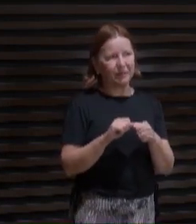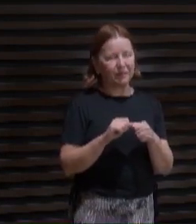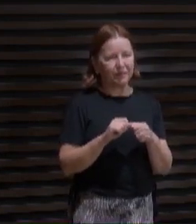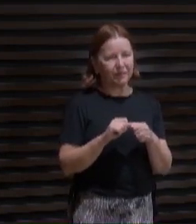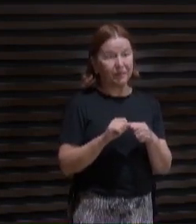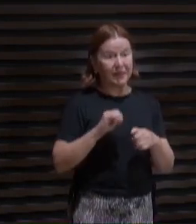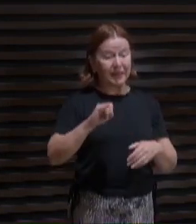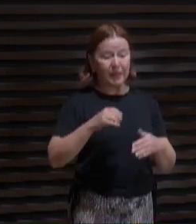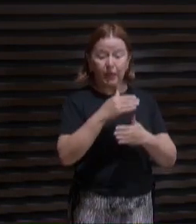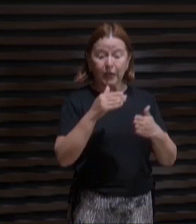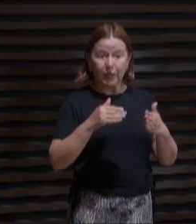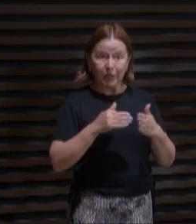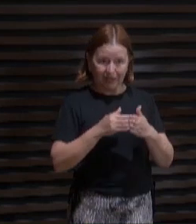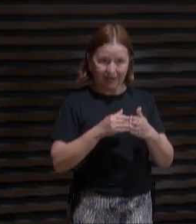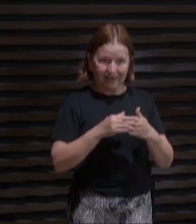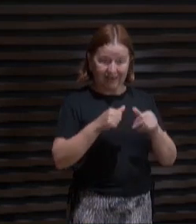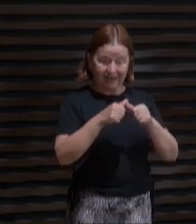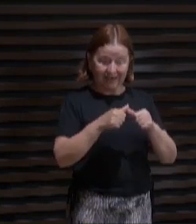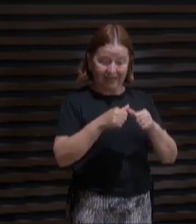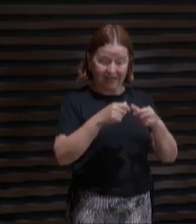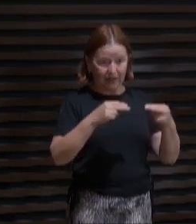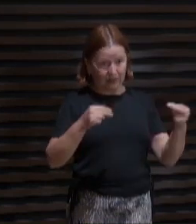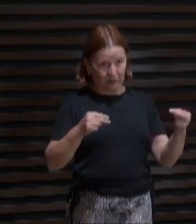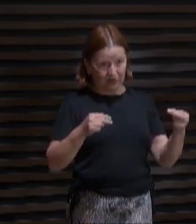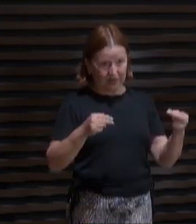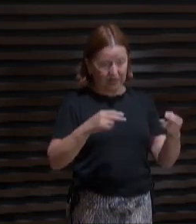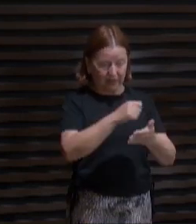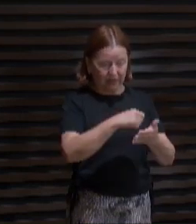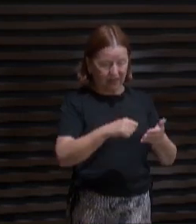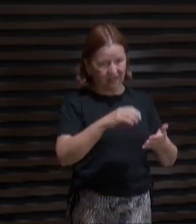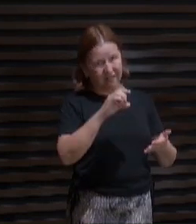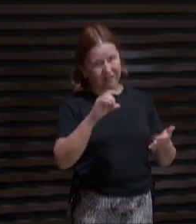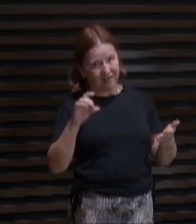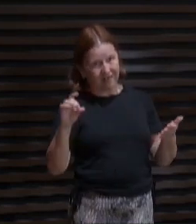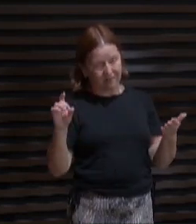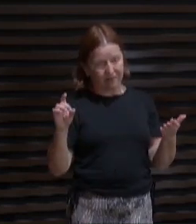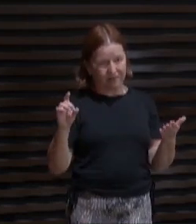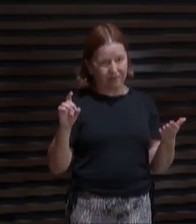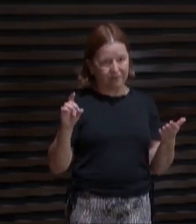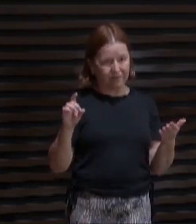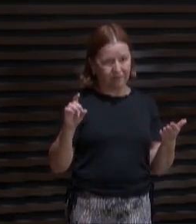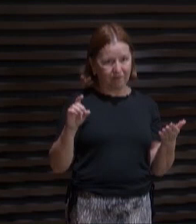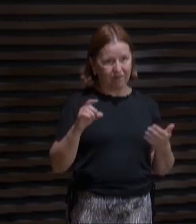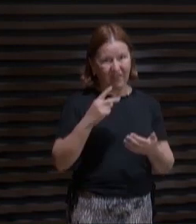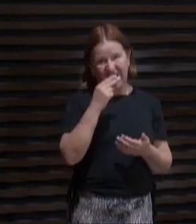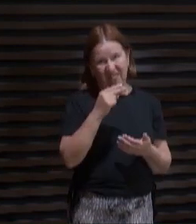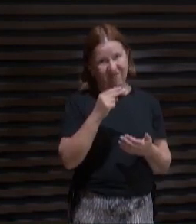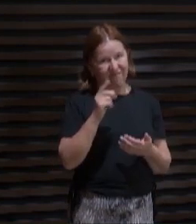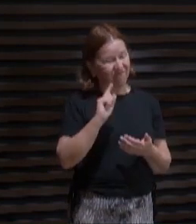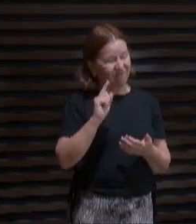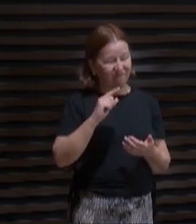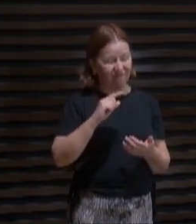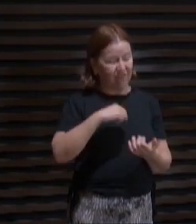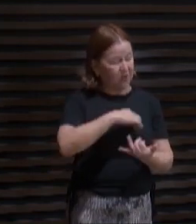Se todas elas fossem relatadas, uma por uma, creio que nem no mundo inteiro caberiam